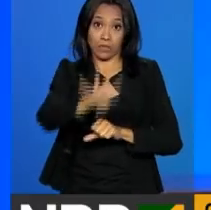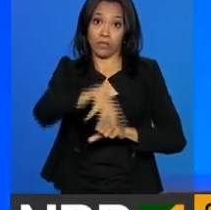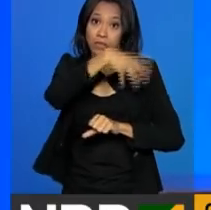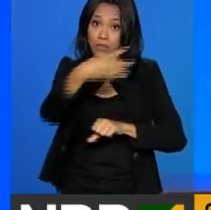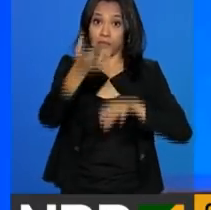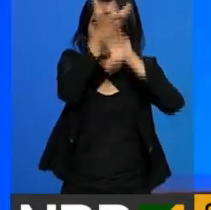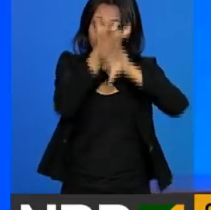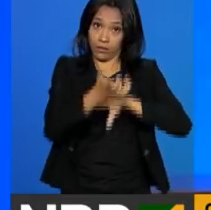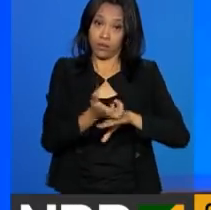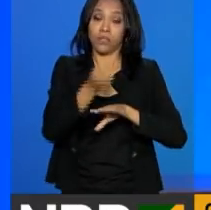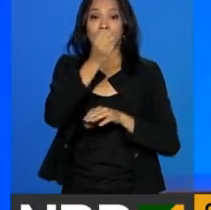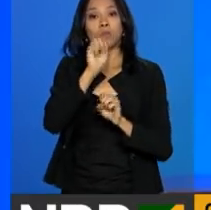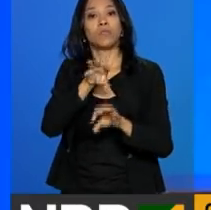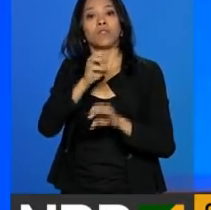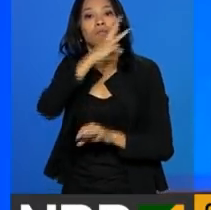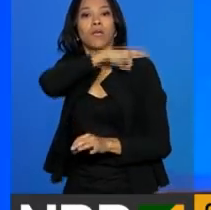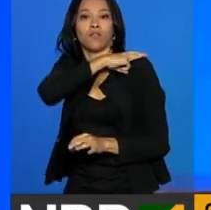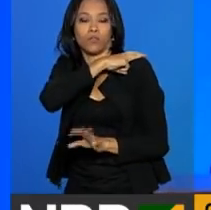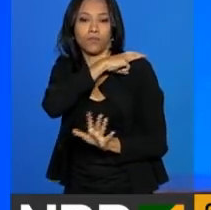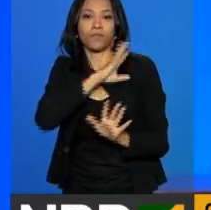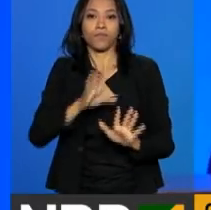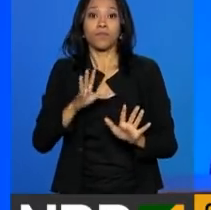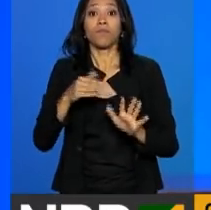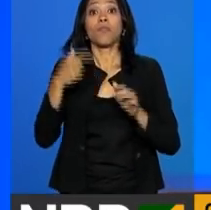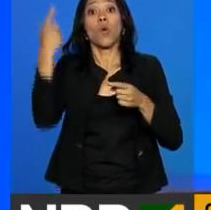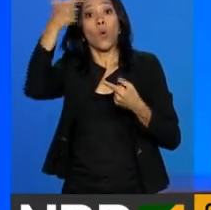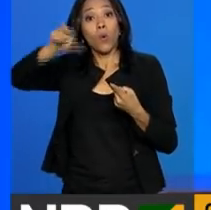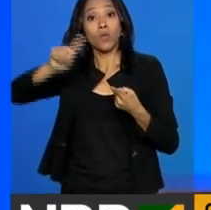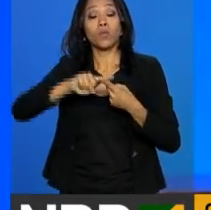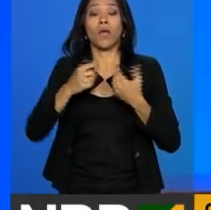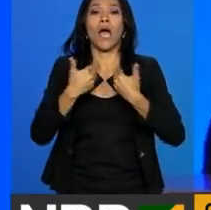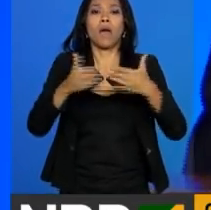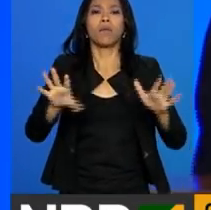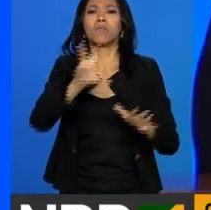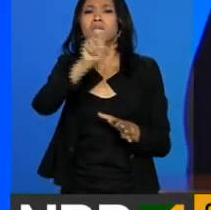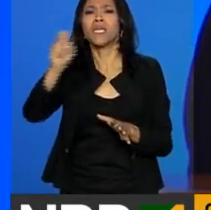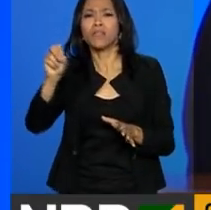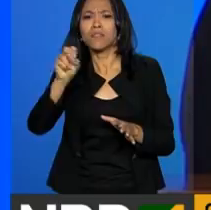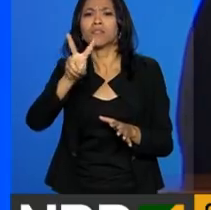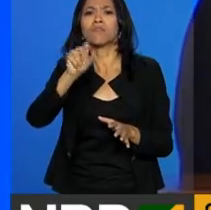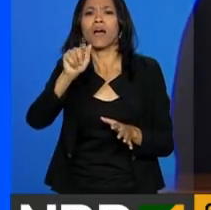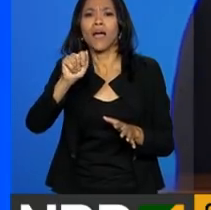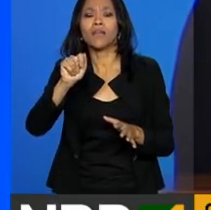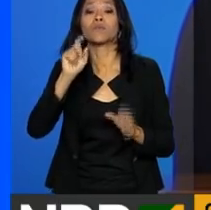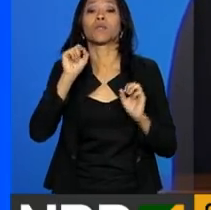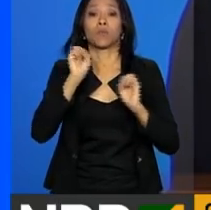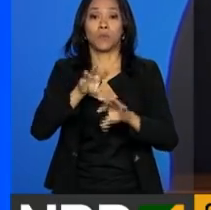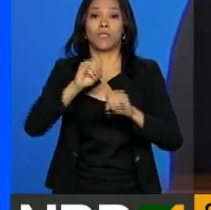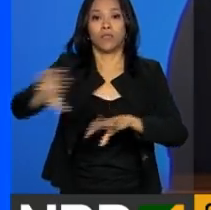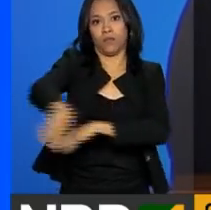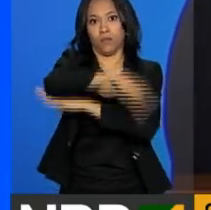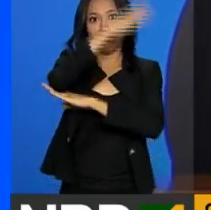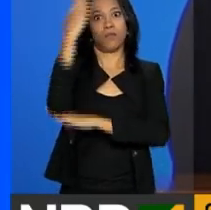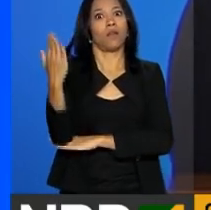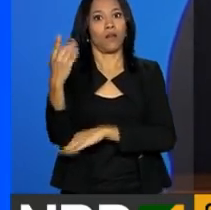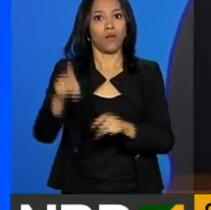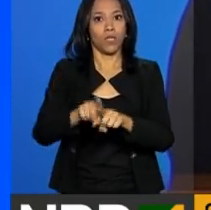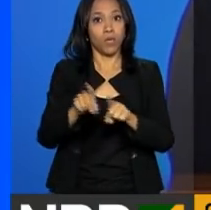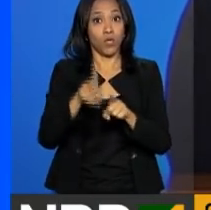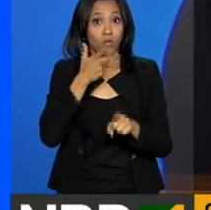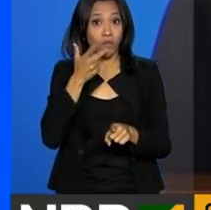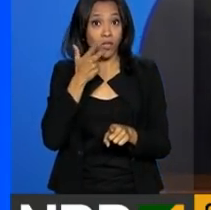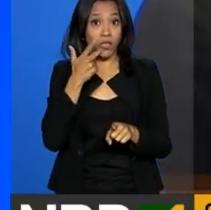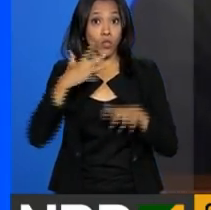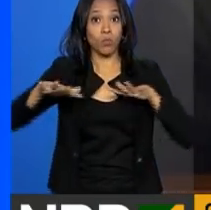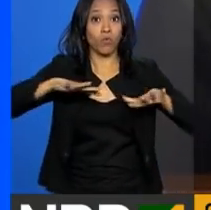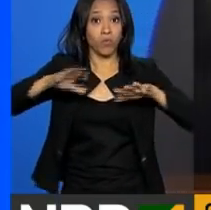praticamente 500 mil vagas no ensino em tempo integral tudo bancado pelo estado estou falando aqui de movimentos sociais